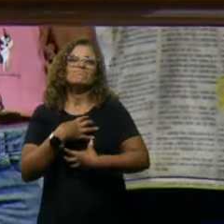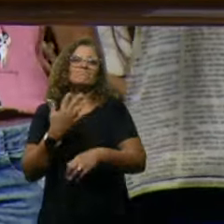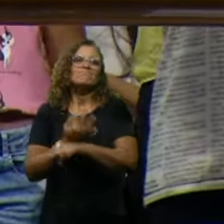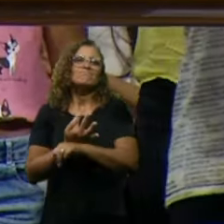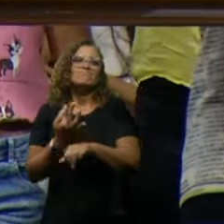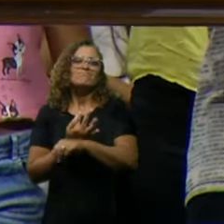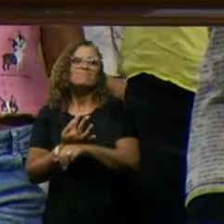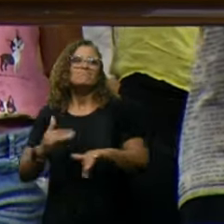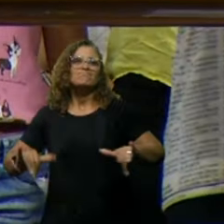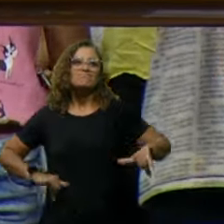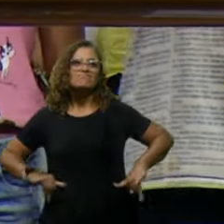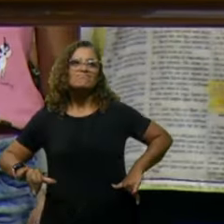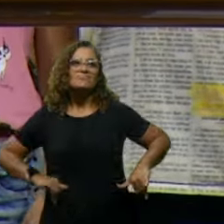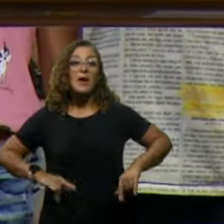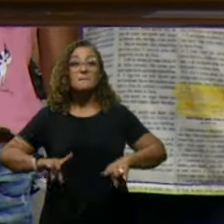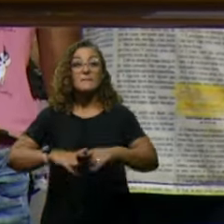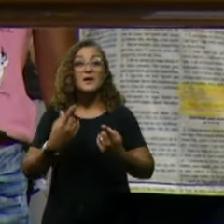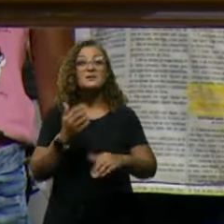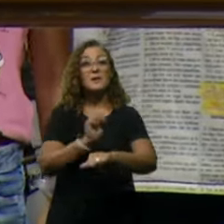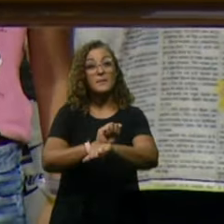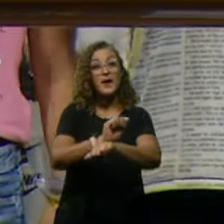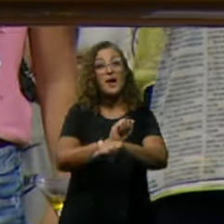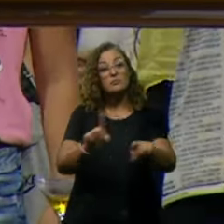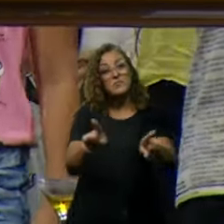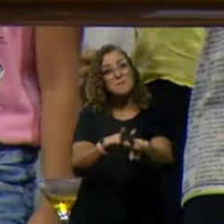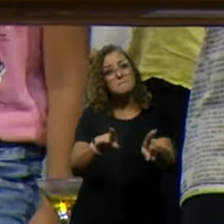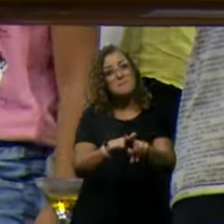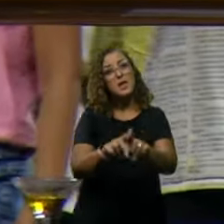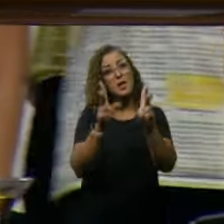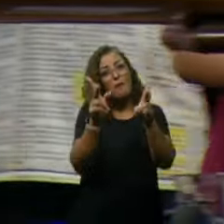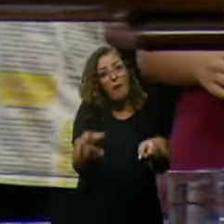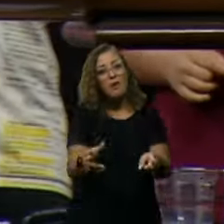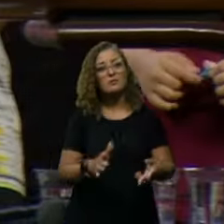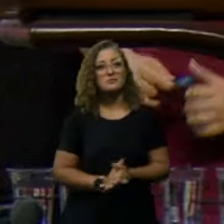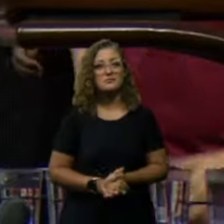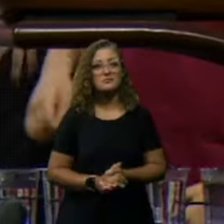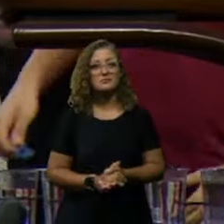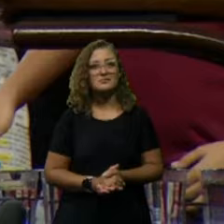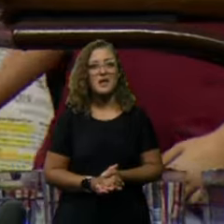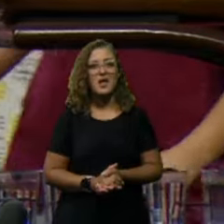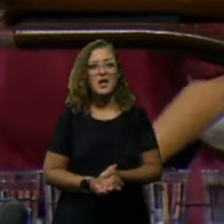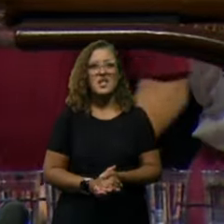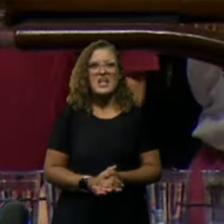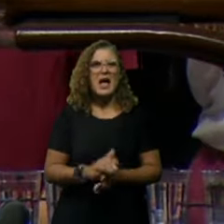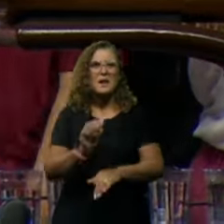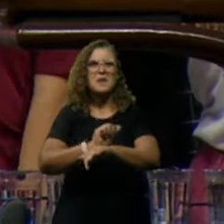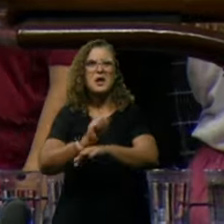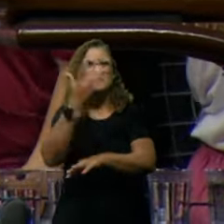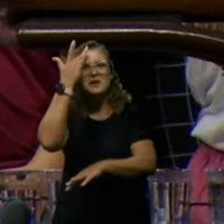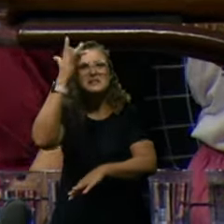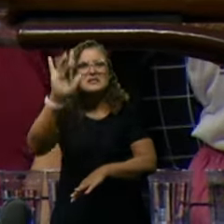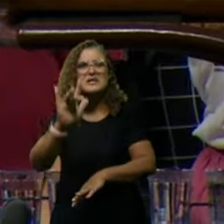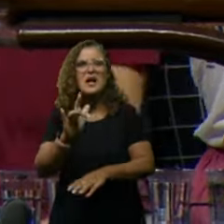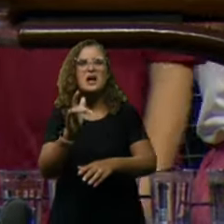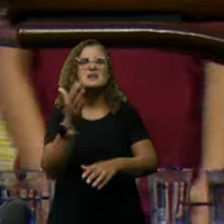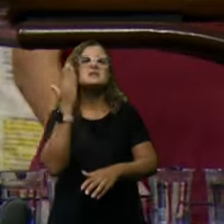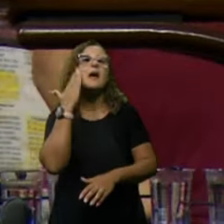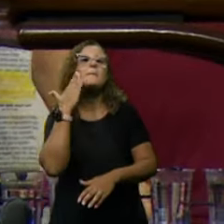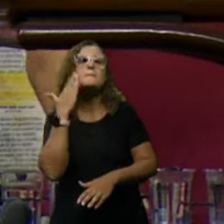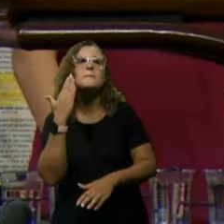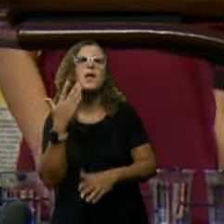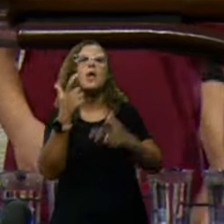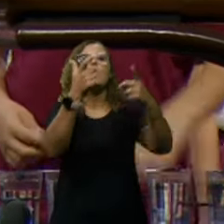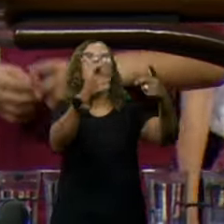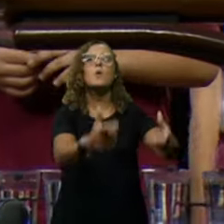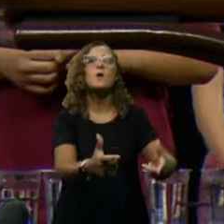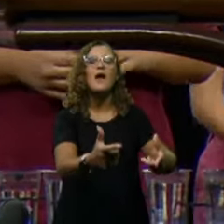quando Deus diz vai de fato Abraão não sabia para onde posso te falar real nem precisava saber porque ele pode não saber todos os motivos para ir